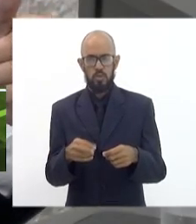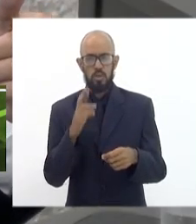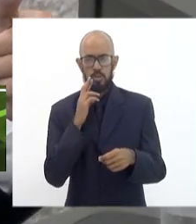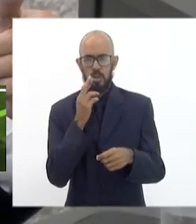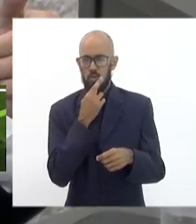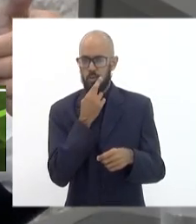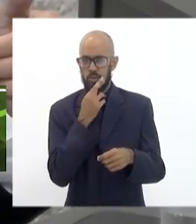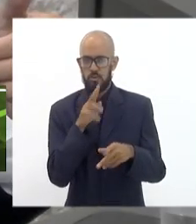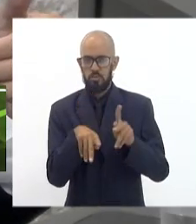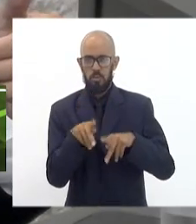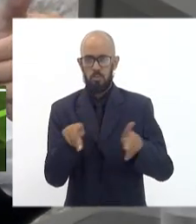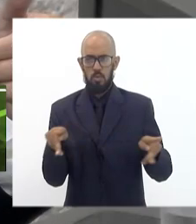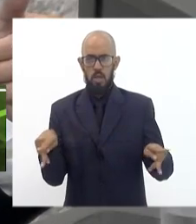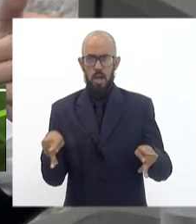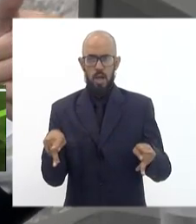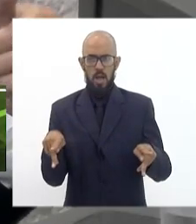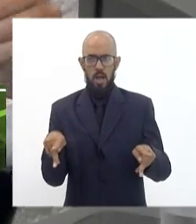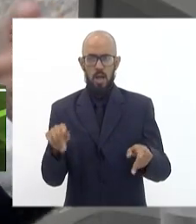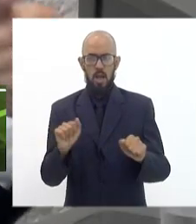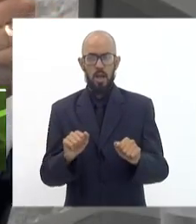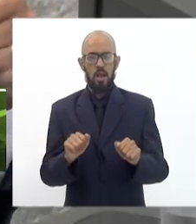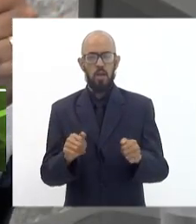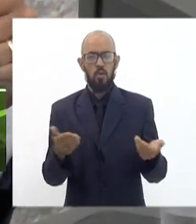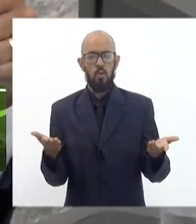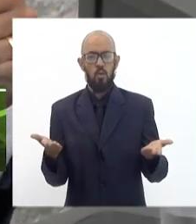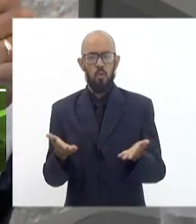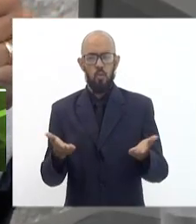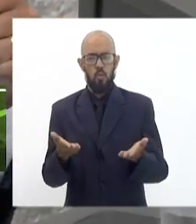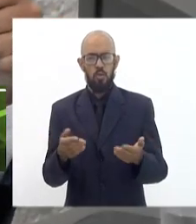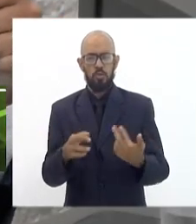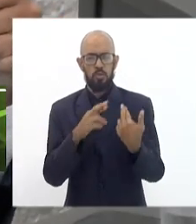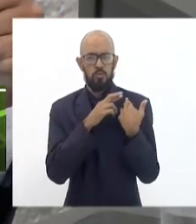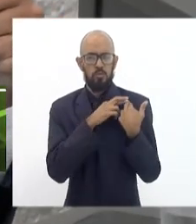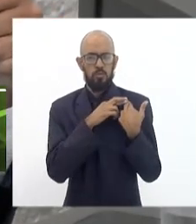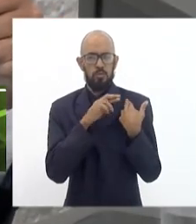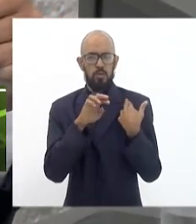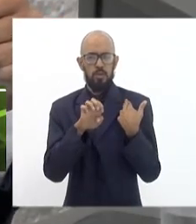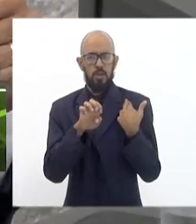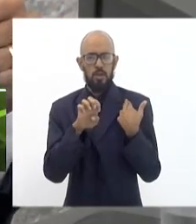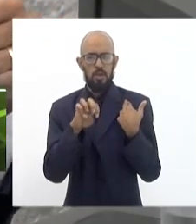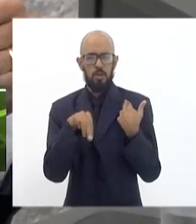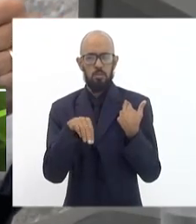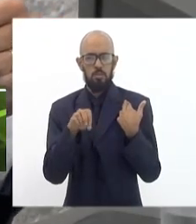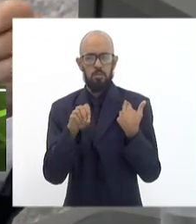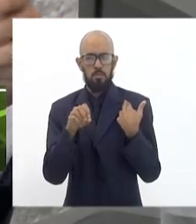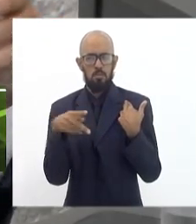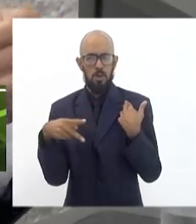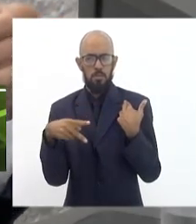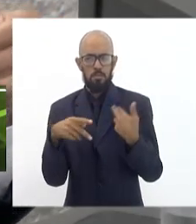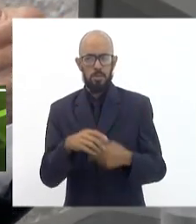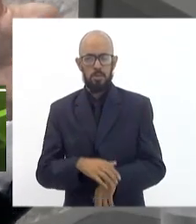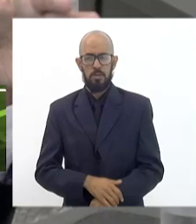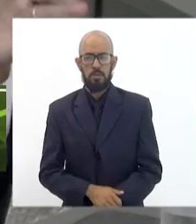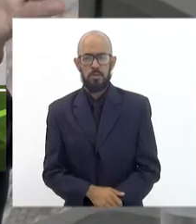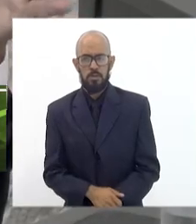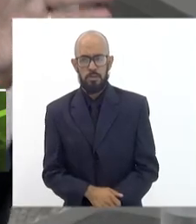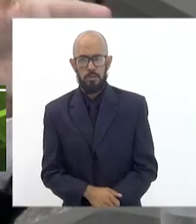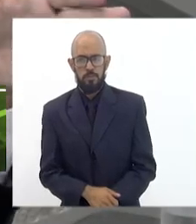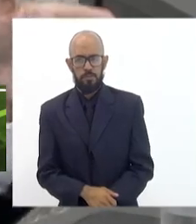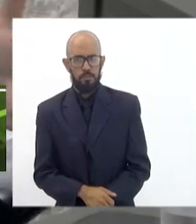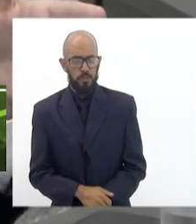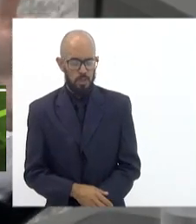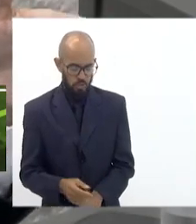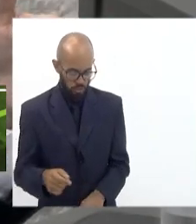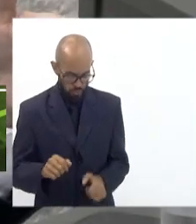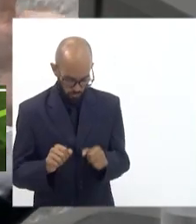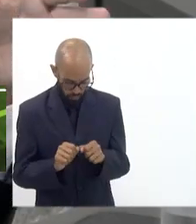restaurante pouco bastante Popular antigamente hoje responsabilidade da emop bom então é Mop nós estamos